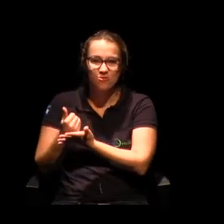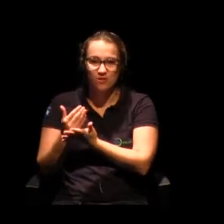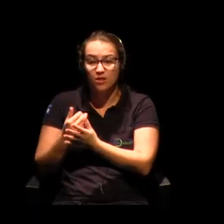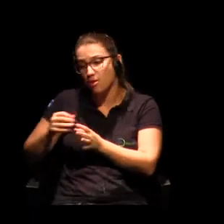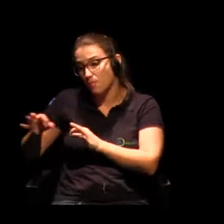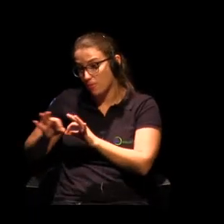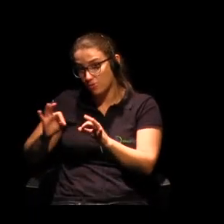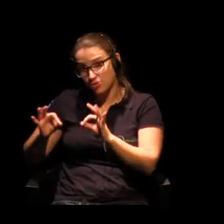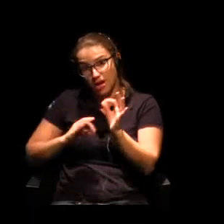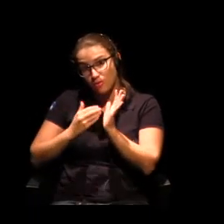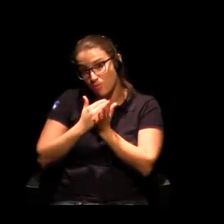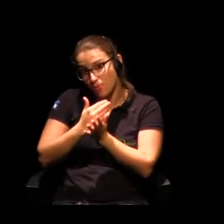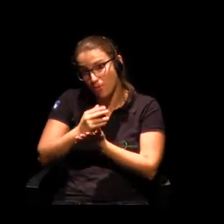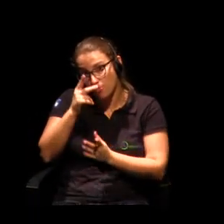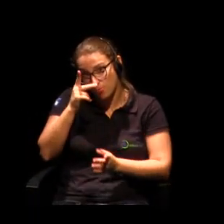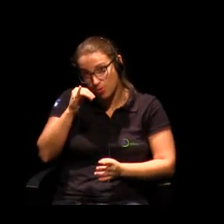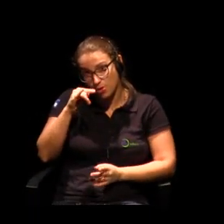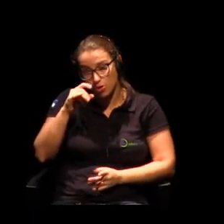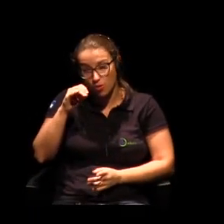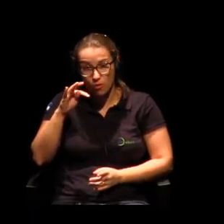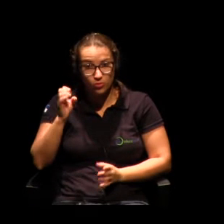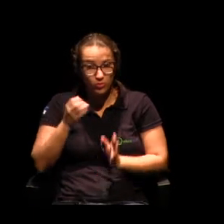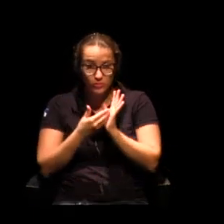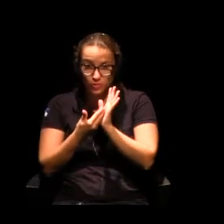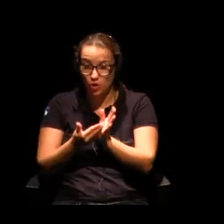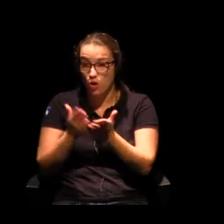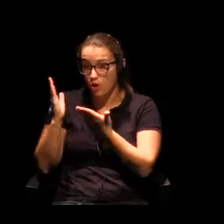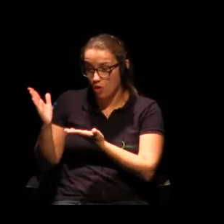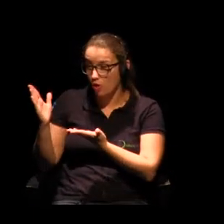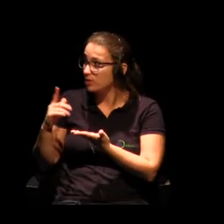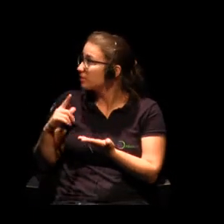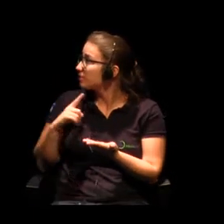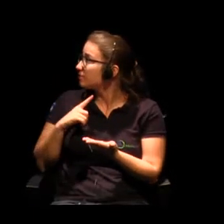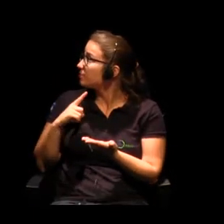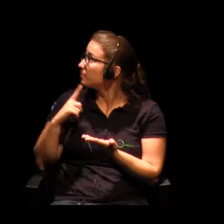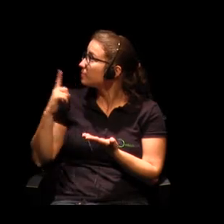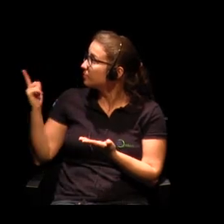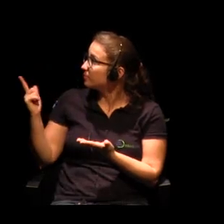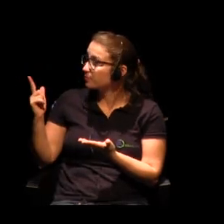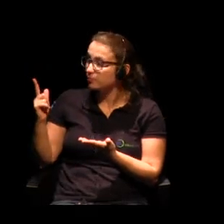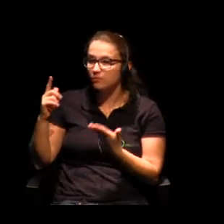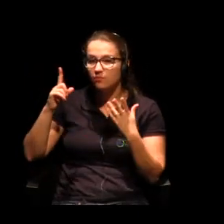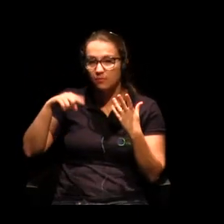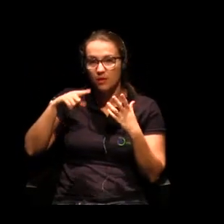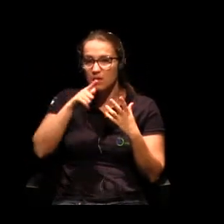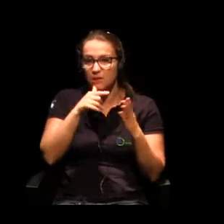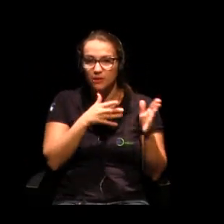o dinheiro, e também por ser um projeto piloto. Esse é o